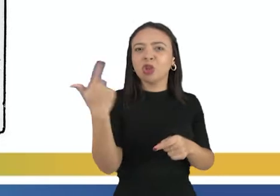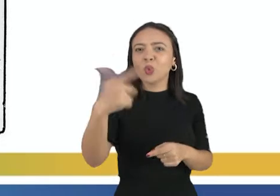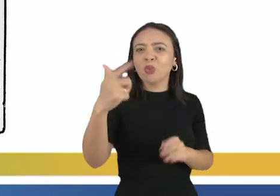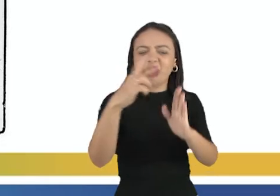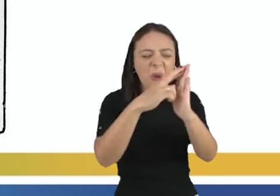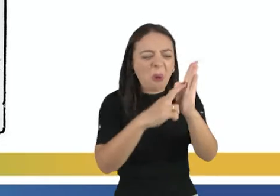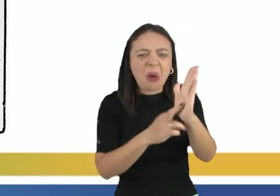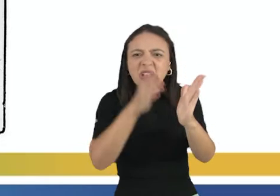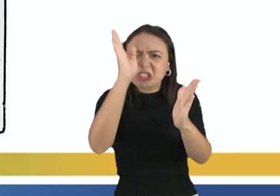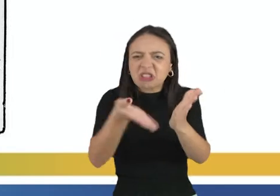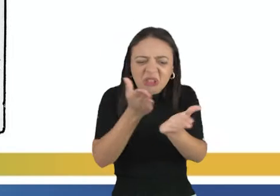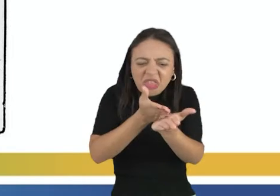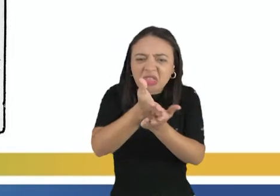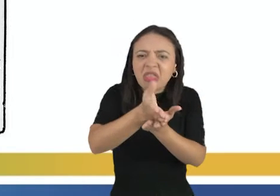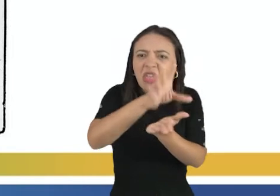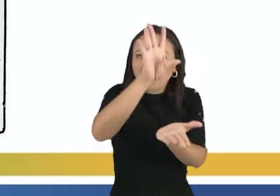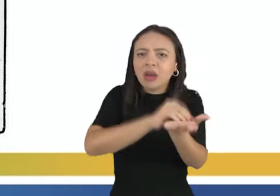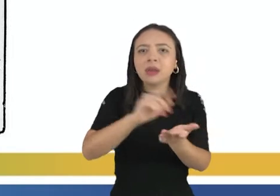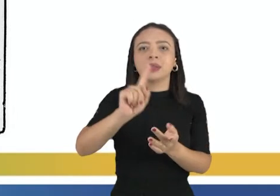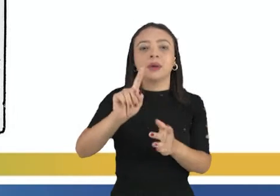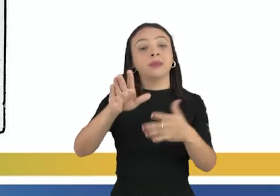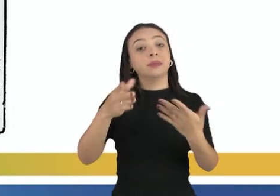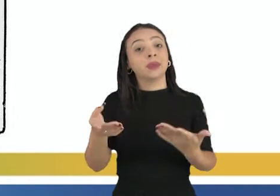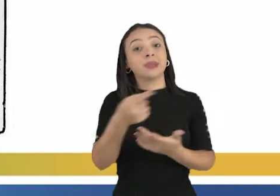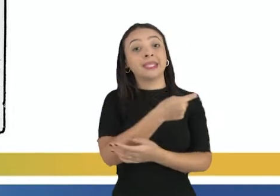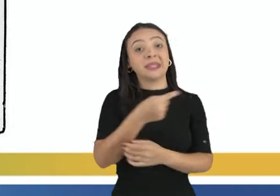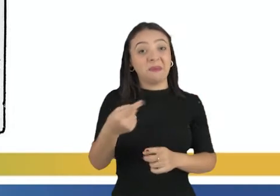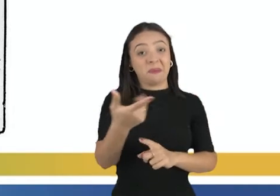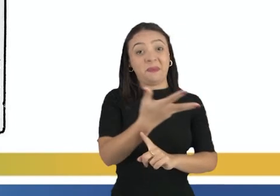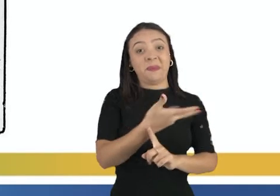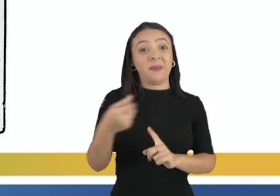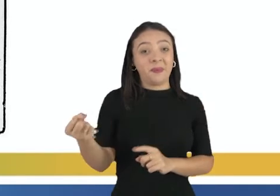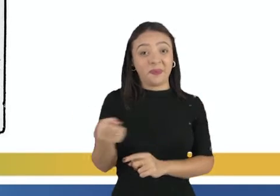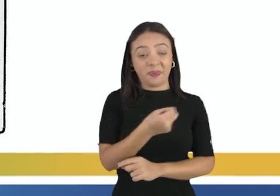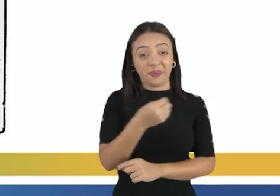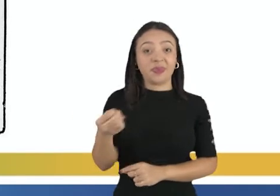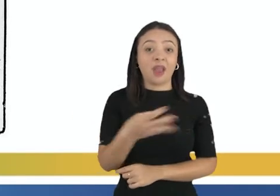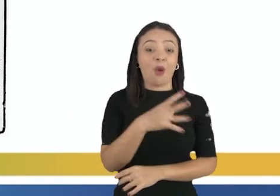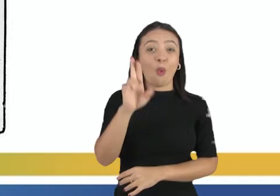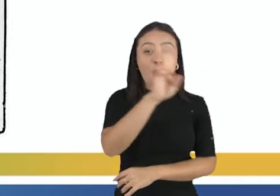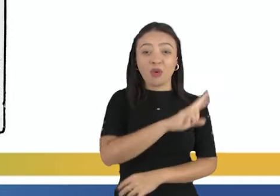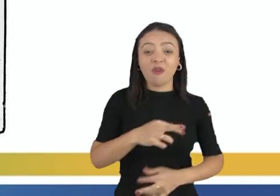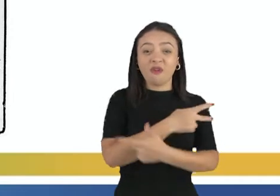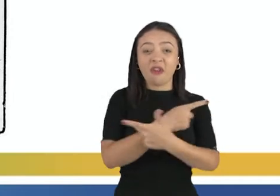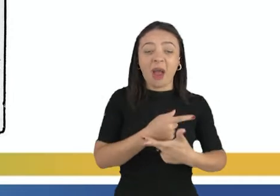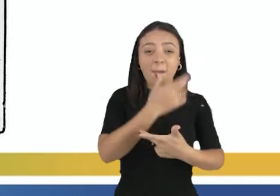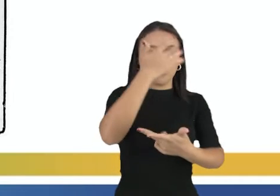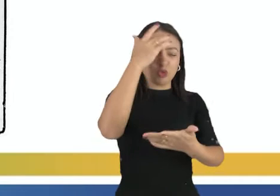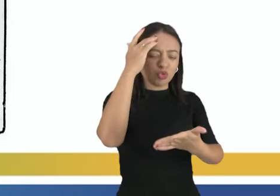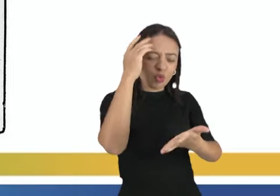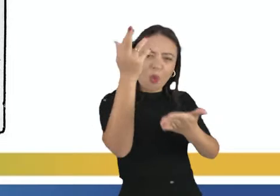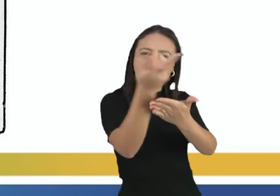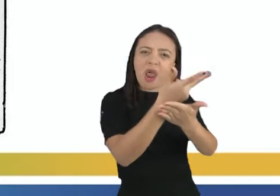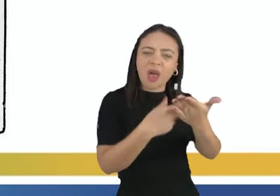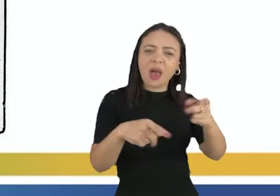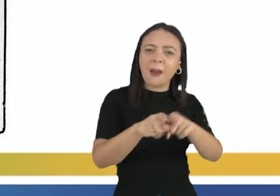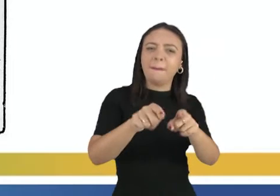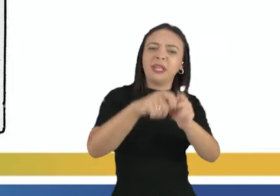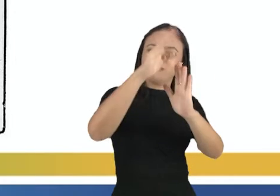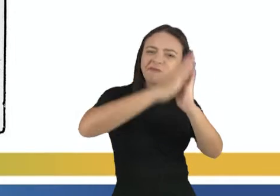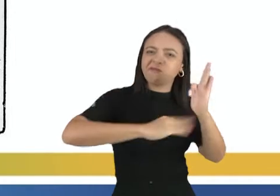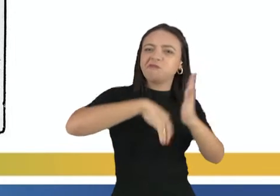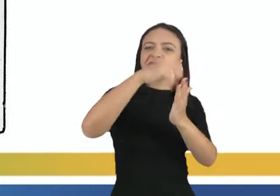único ideal moderno. A Semana de 22 reunia artistas e escritores, músicos e pintores que